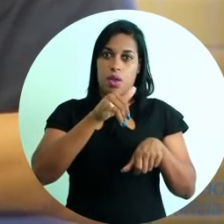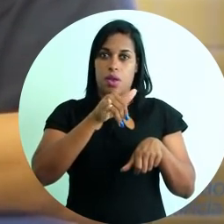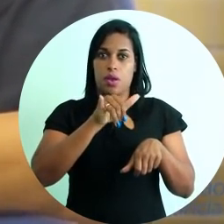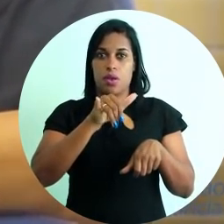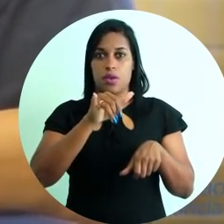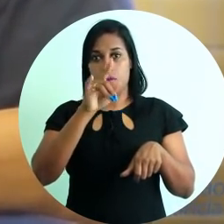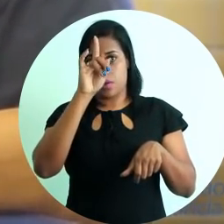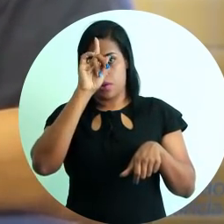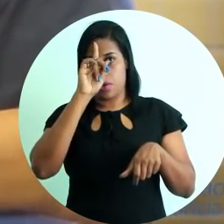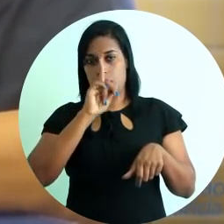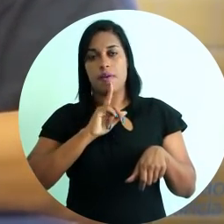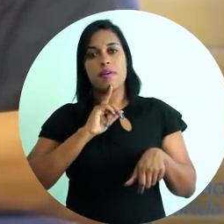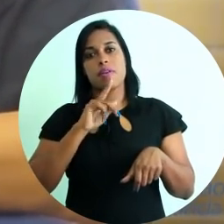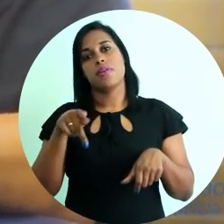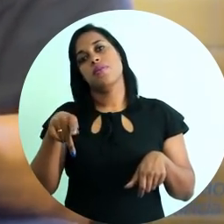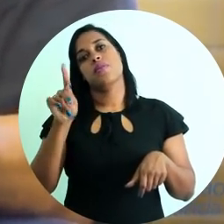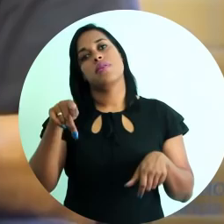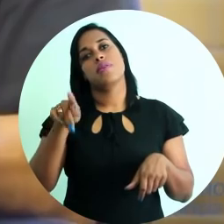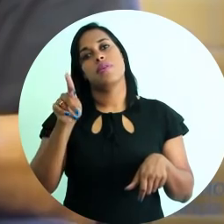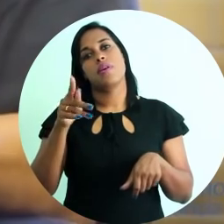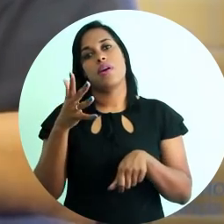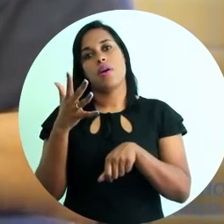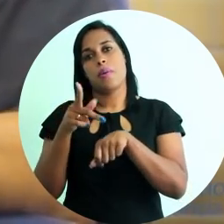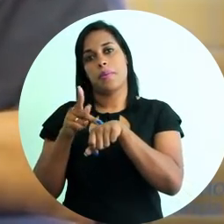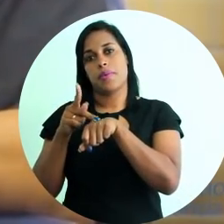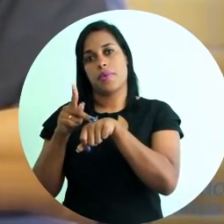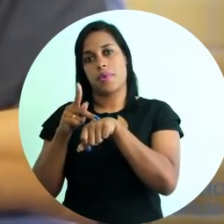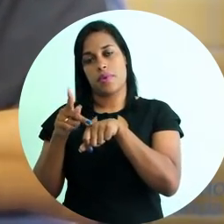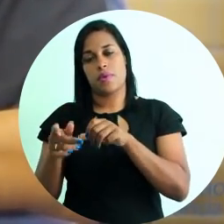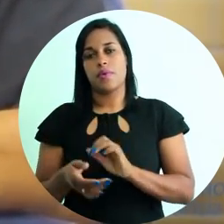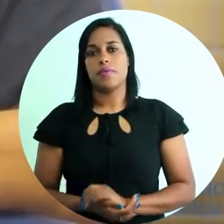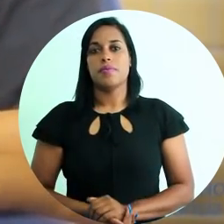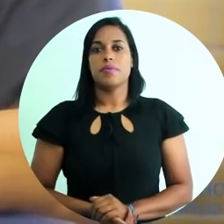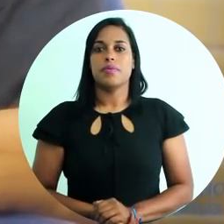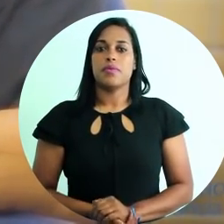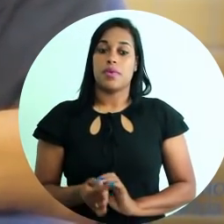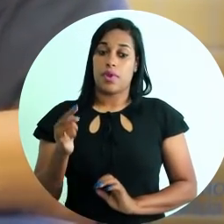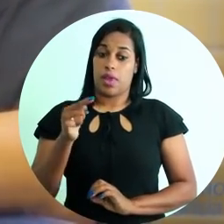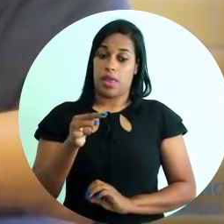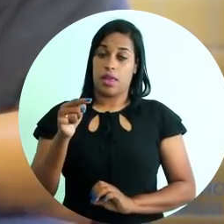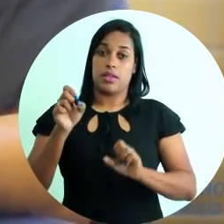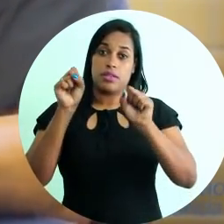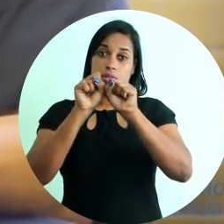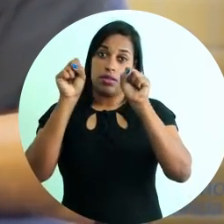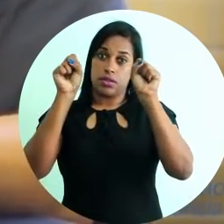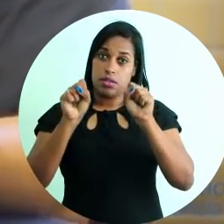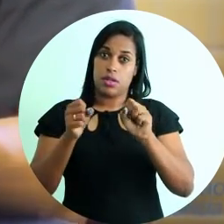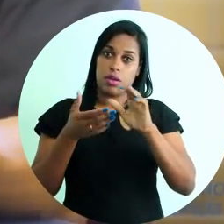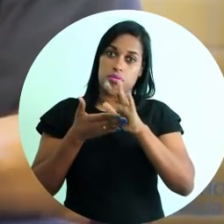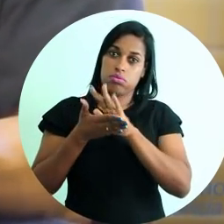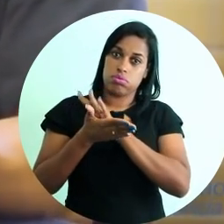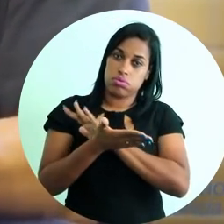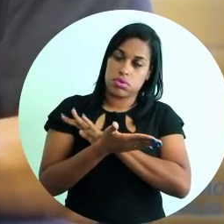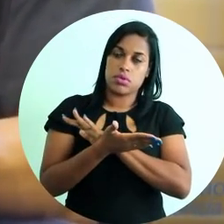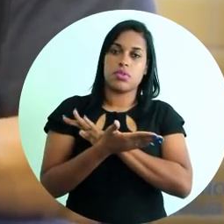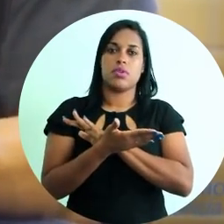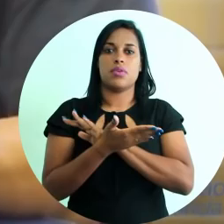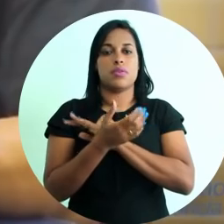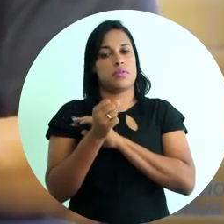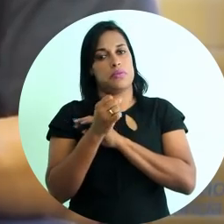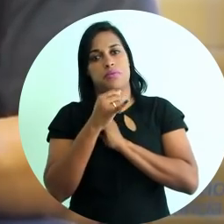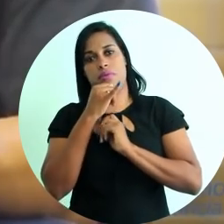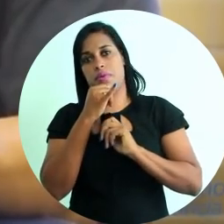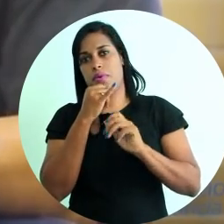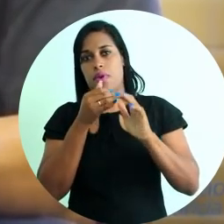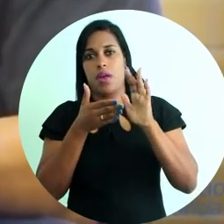o yellow e o K ele é o preto. Esse sistema ele é usado para fins de impressão. Se você tem uma impressora de